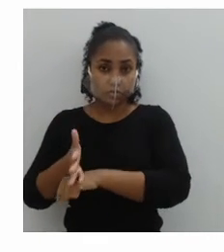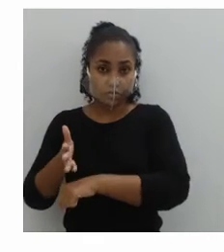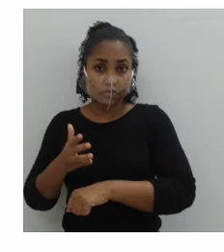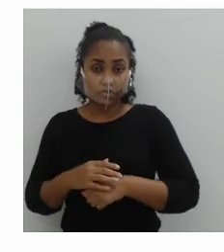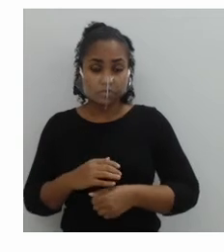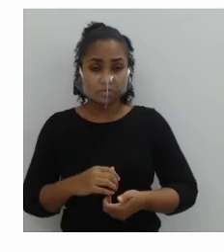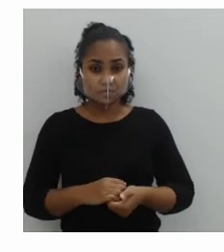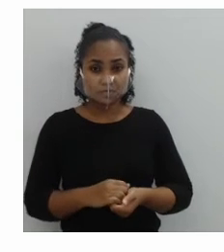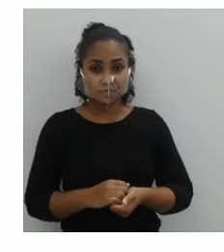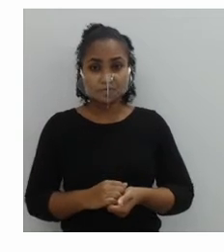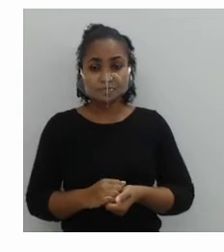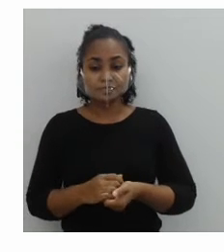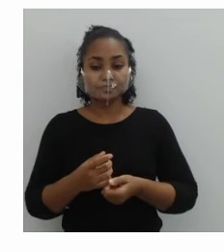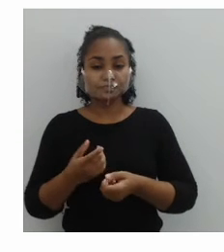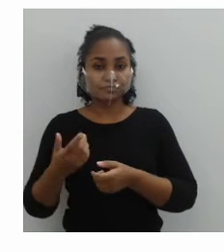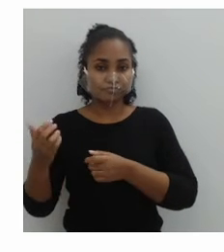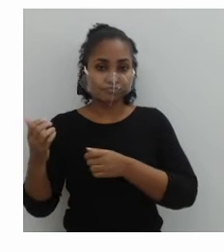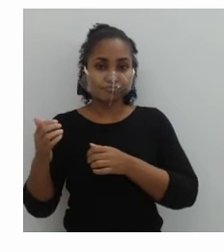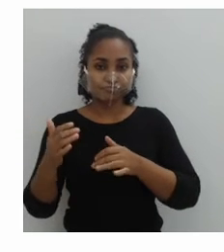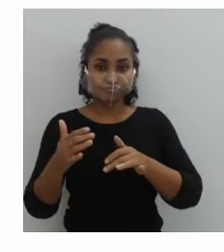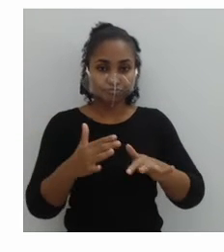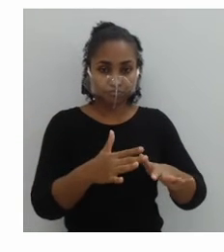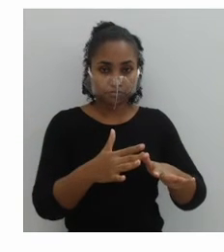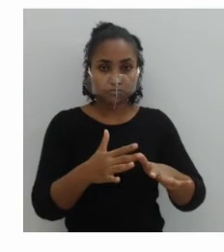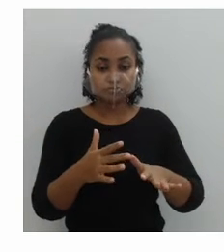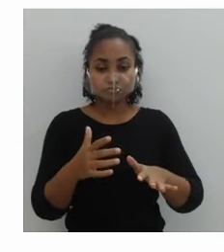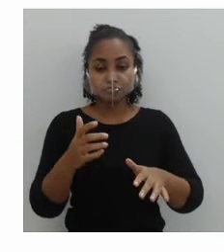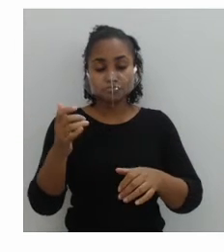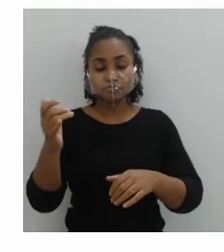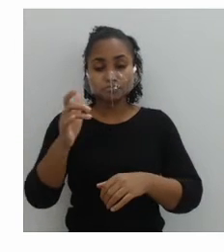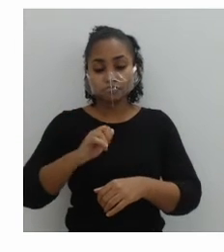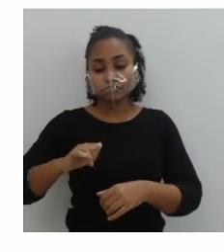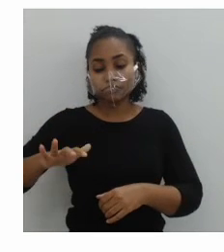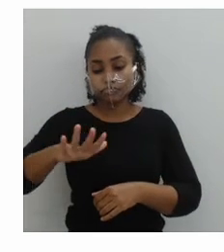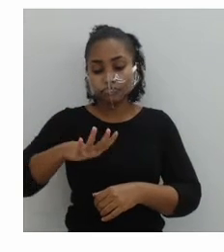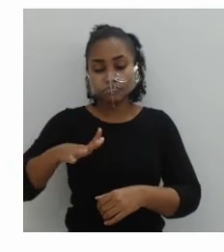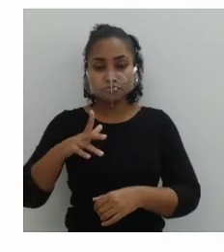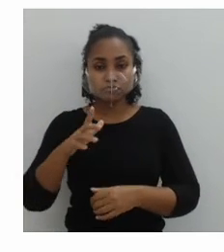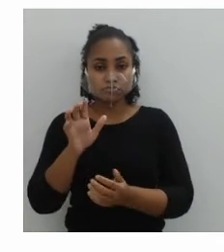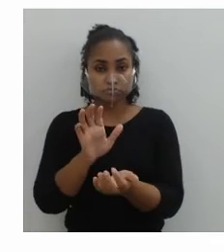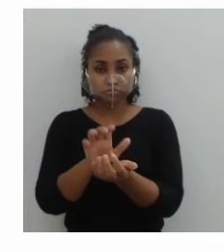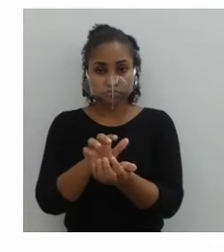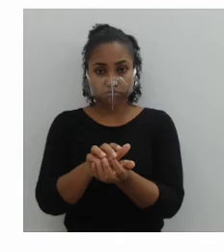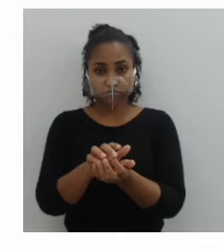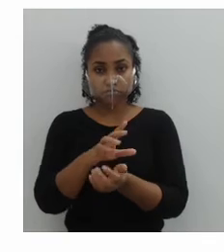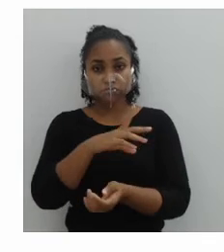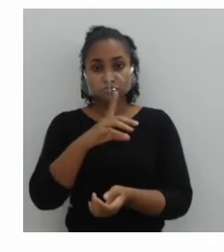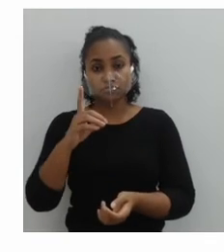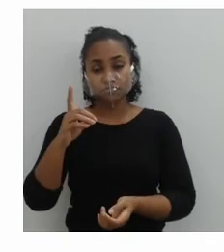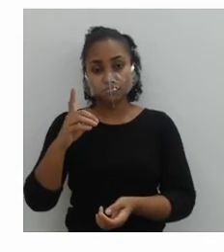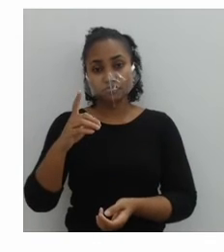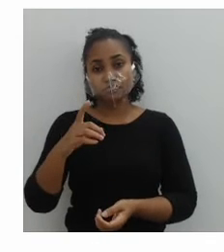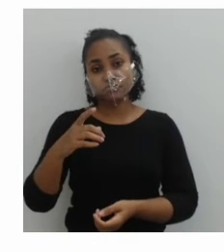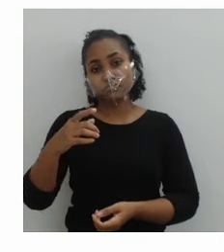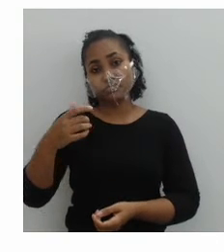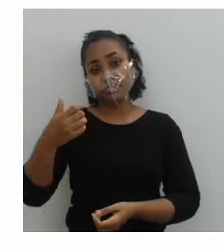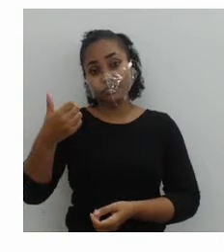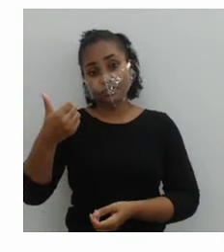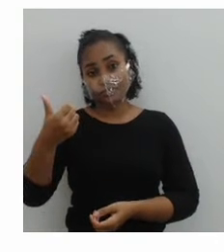pernambucano, saem da Bahia, vêm para o litoral pernambucano, desembarcam no litoral pernambucano em fevereiro de